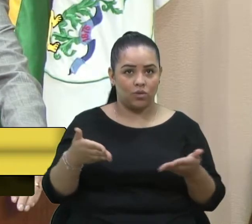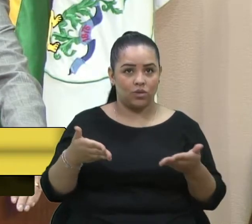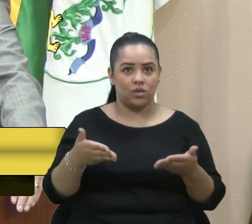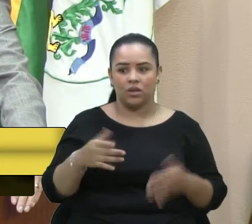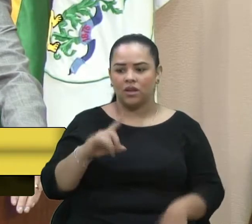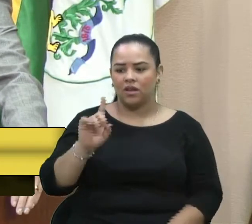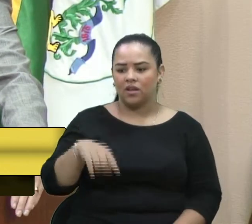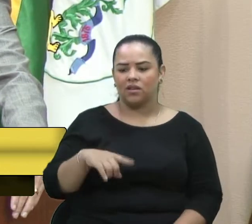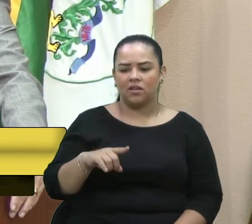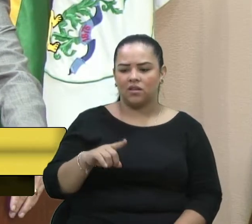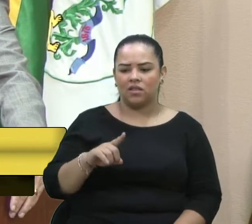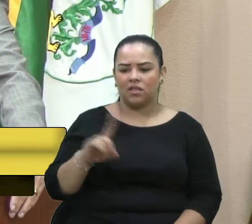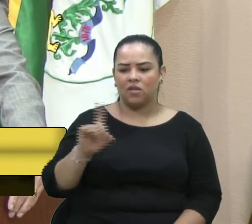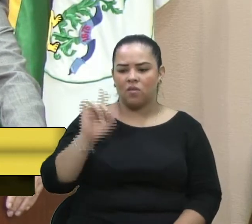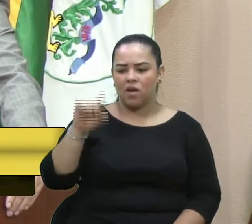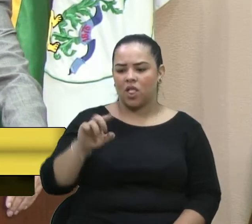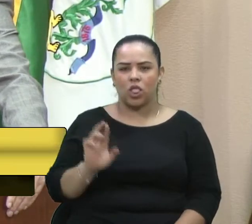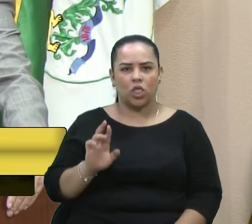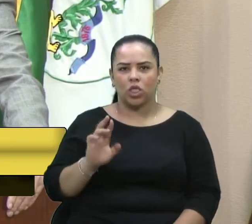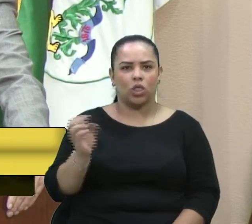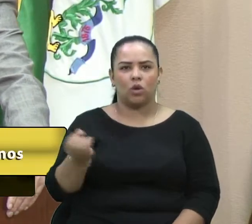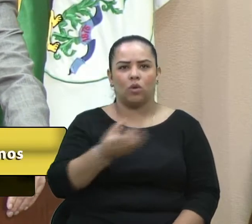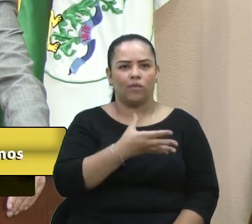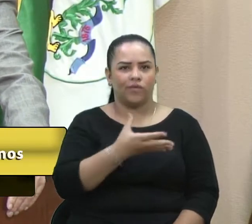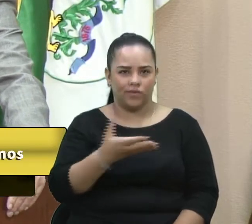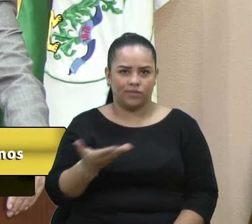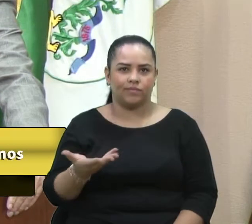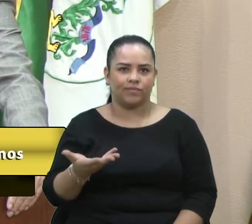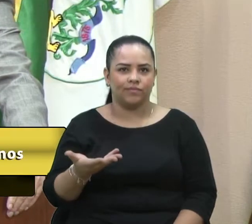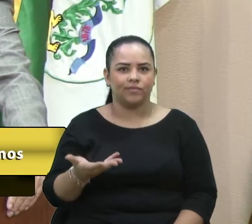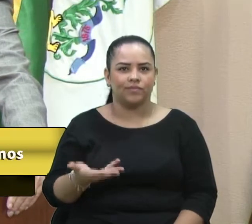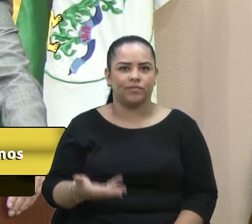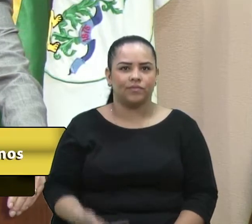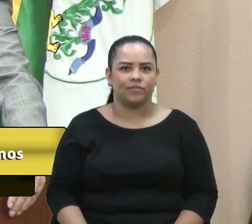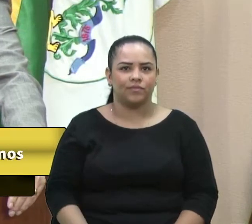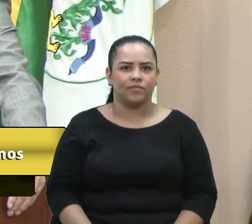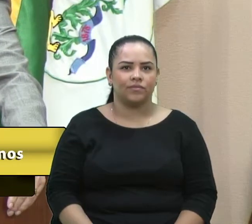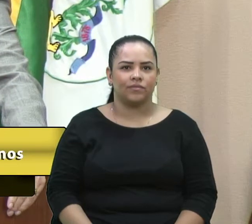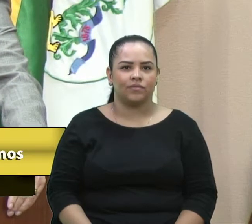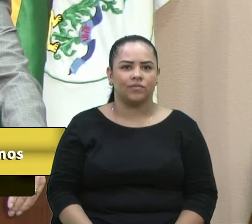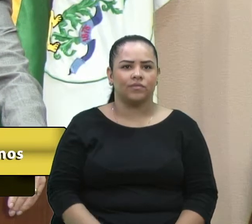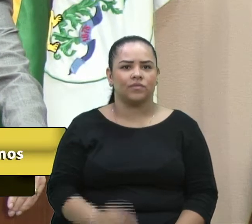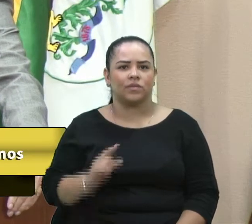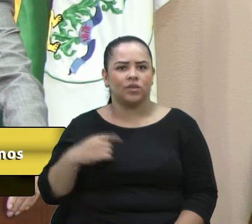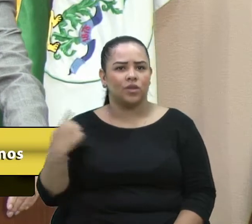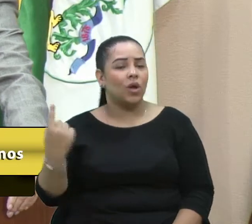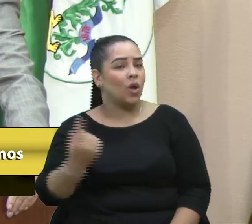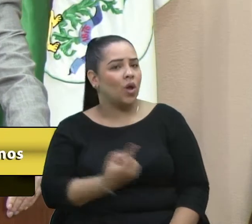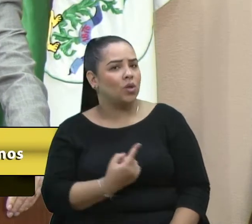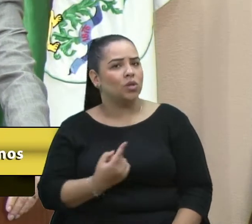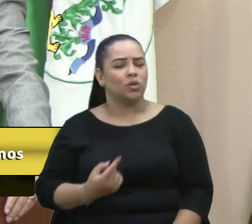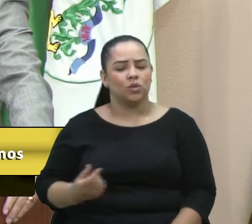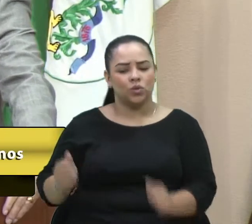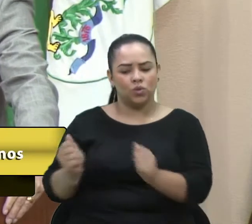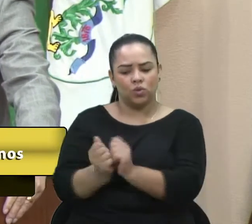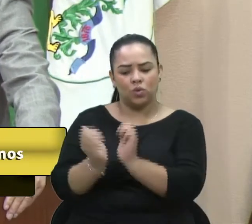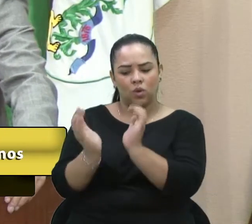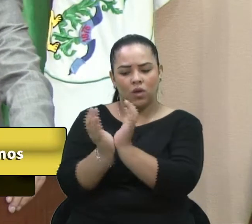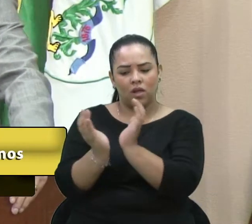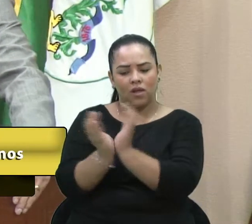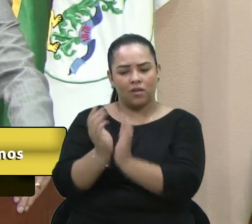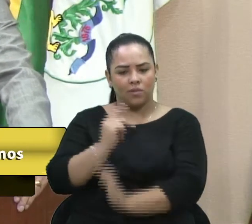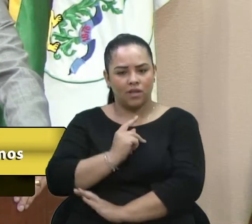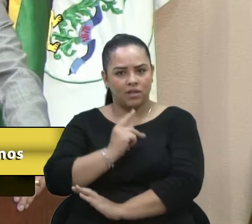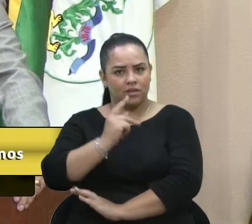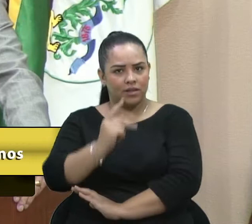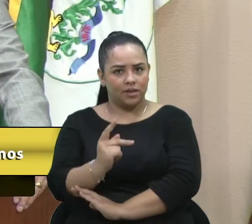não é nenhuma novidade. Na verdade, como estamos juntamente com os nossos colegas presidindo a Frente Parlamentar em